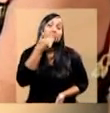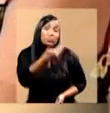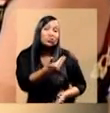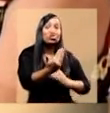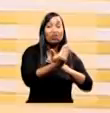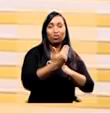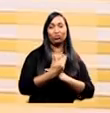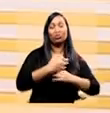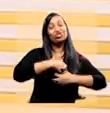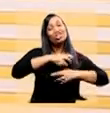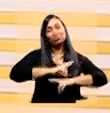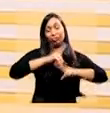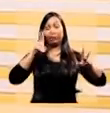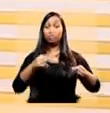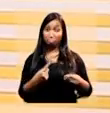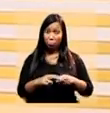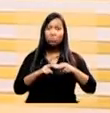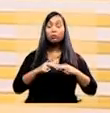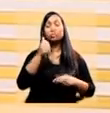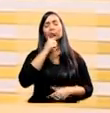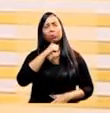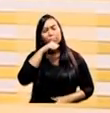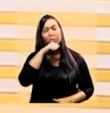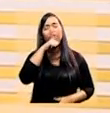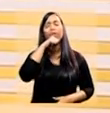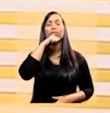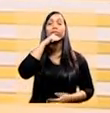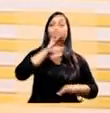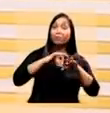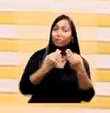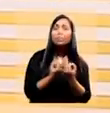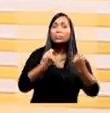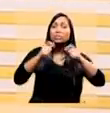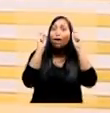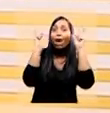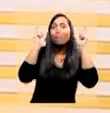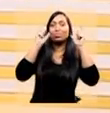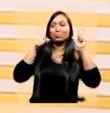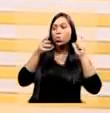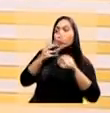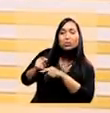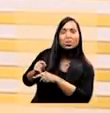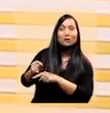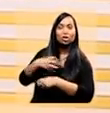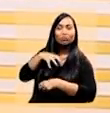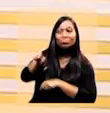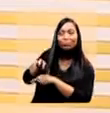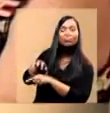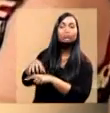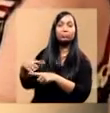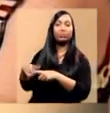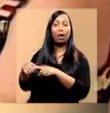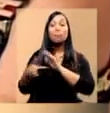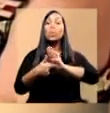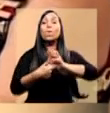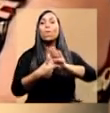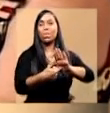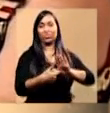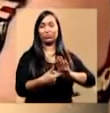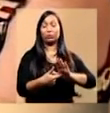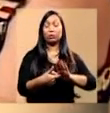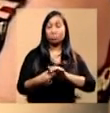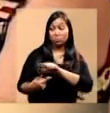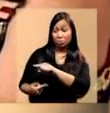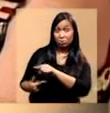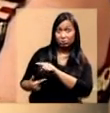pedir ajuda de formas diferentes. Por isso que a mãe, a família tem que prestar atenção na criança. Porque ela emite sinais.